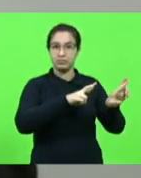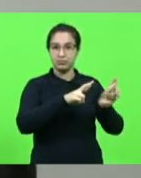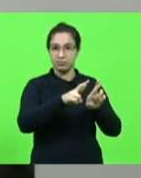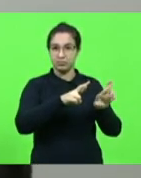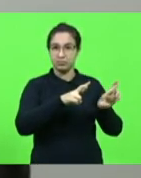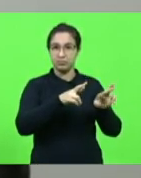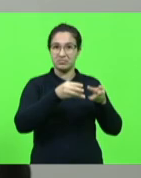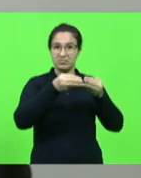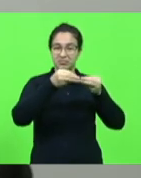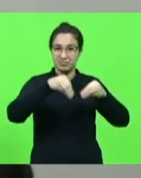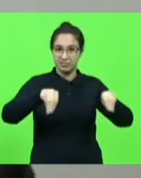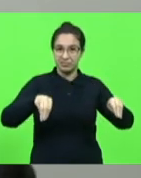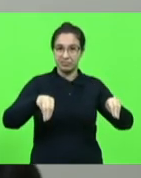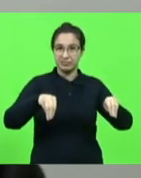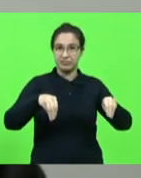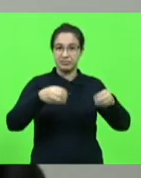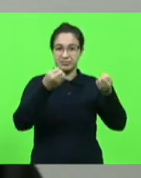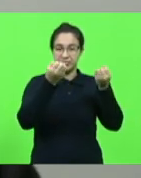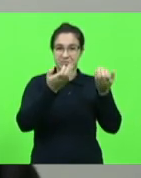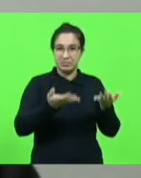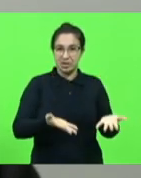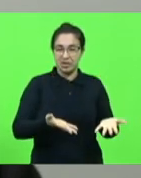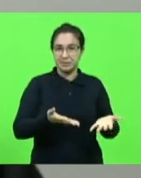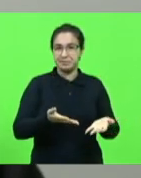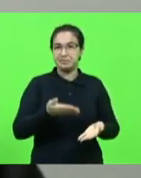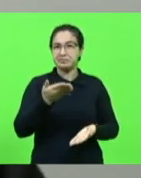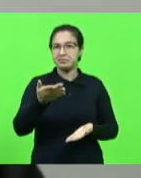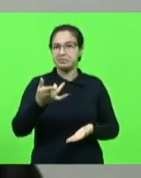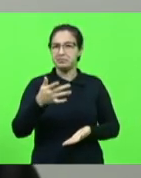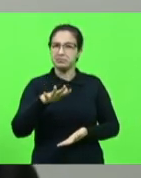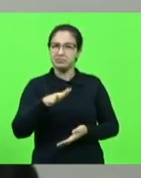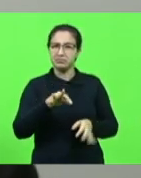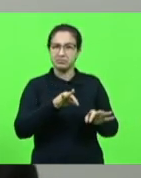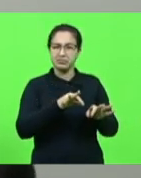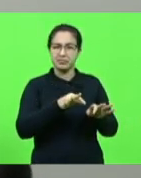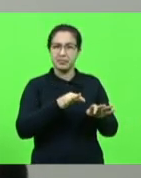E aonde caiu a estrutura tem um desvio. Então, o pessoal sai